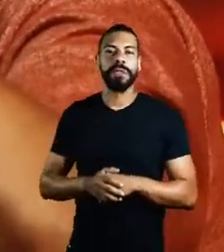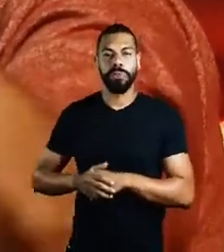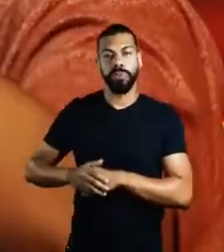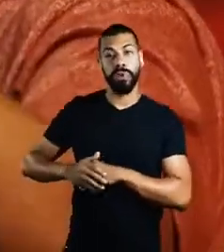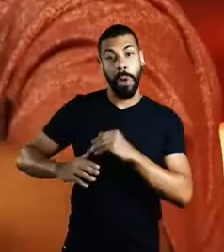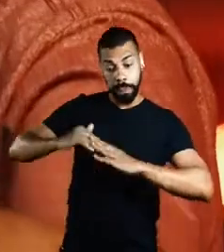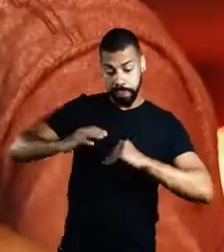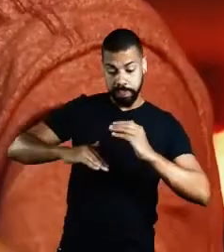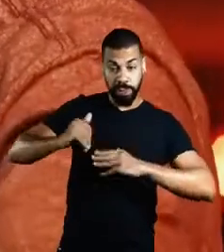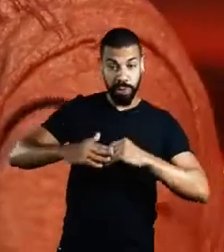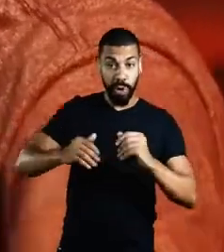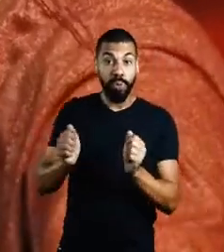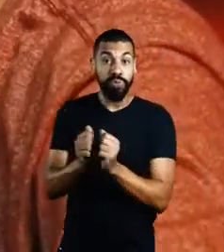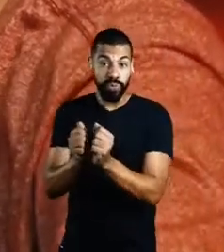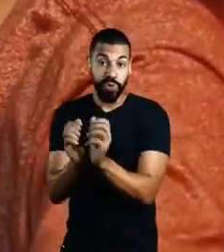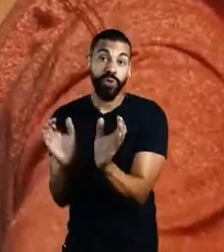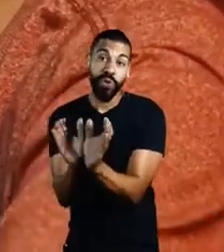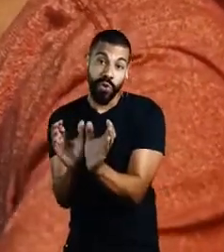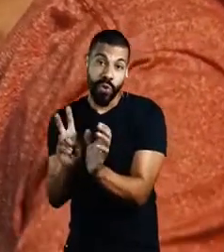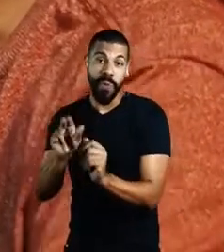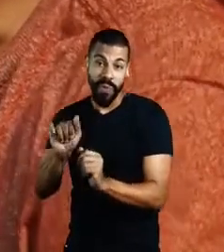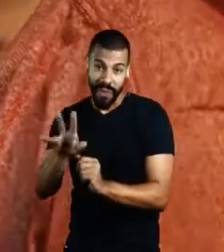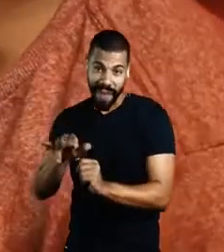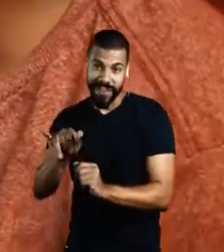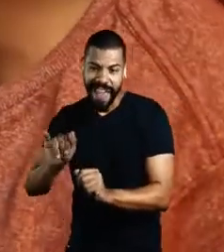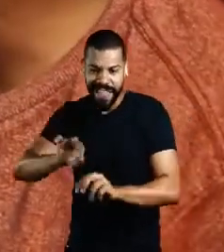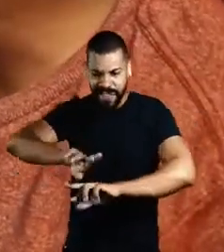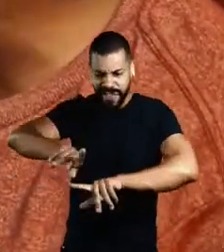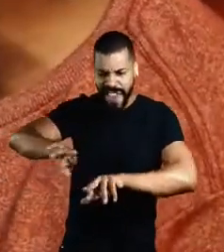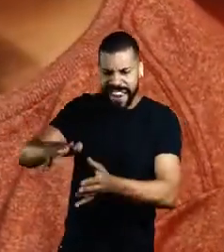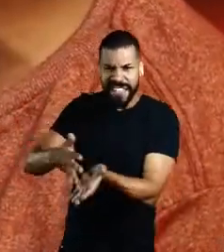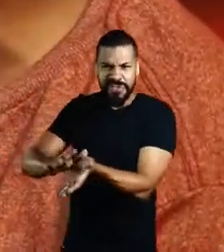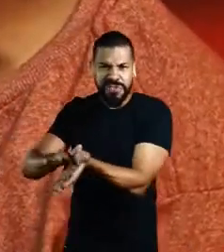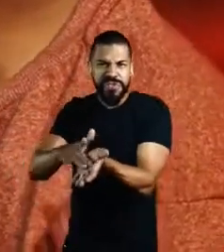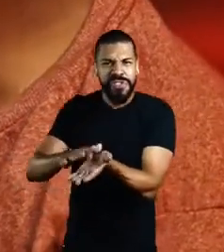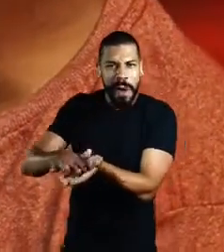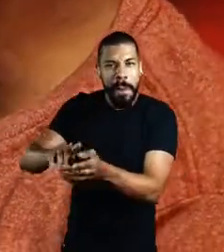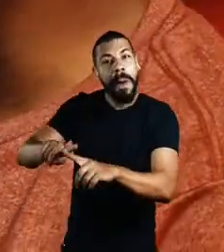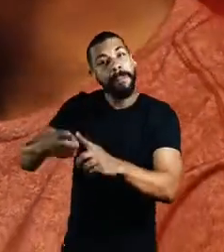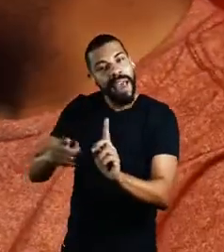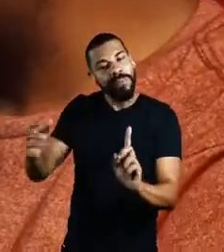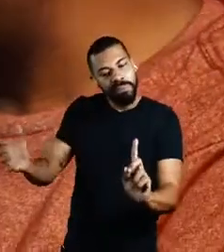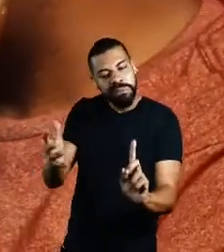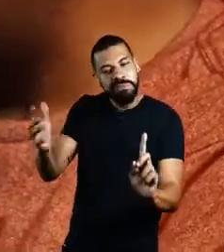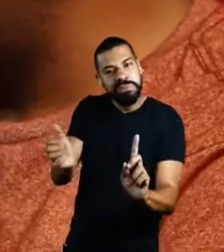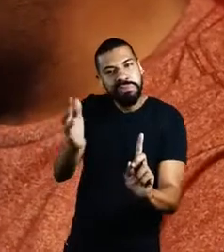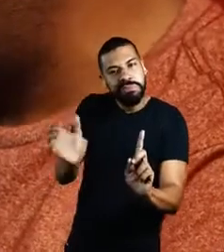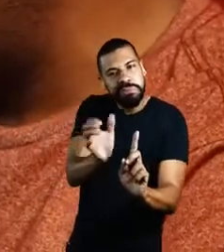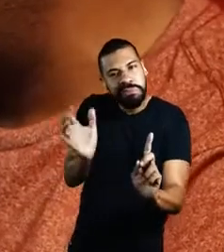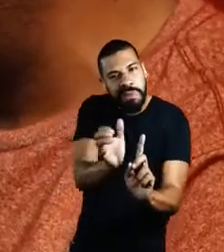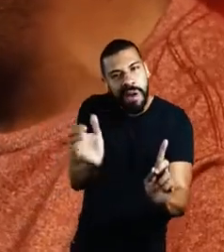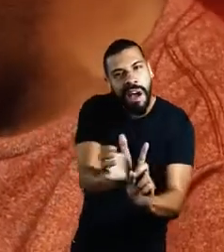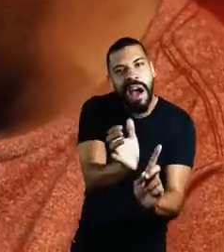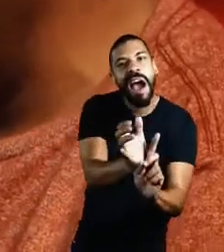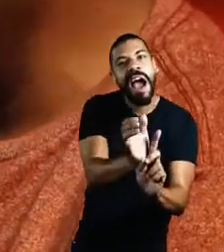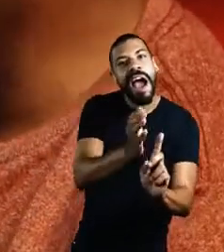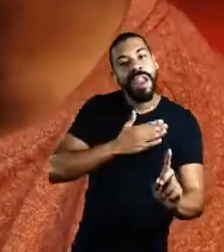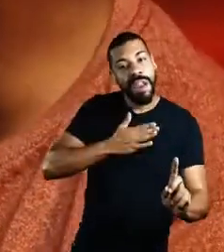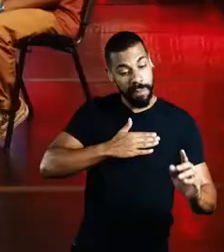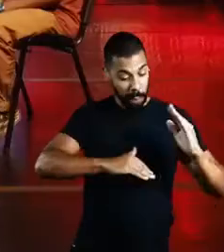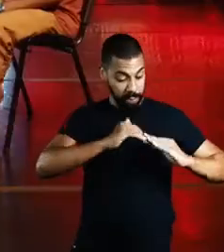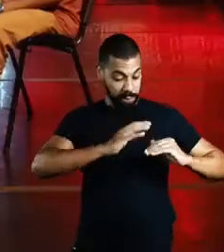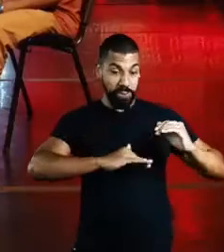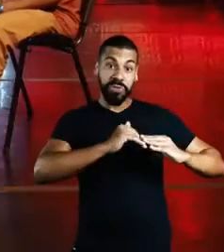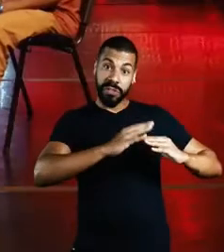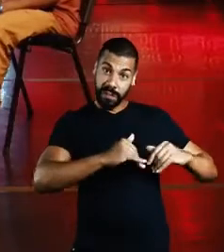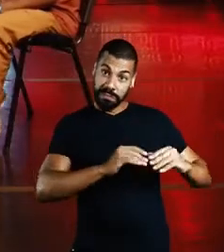assim, do vai-vai, que não tem nada a ver samba, mas influencia muito assim, nas minhas produções.